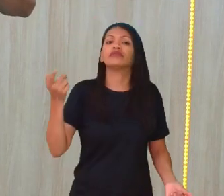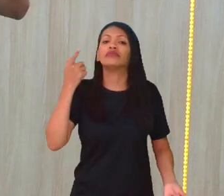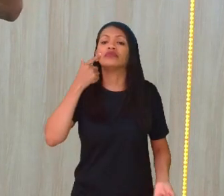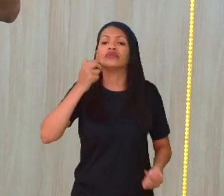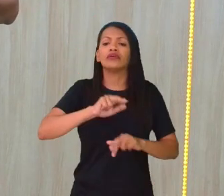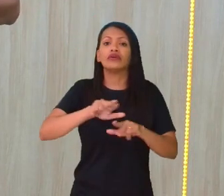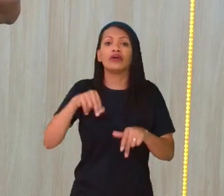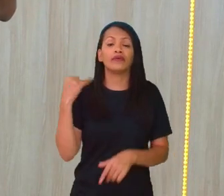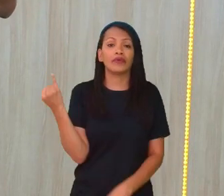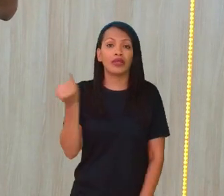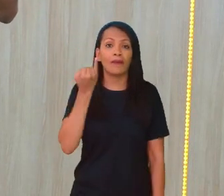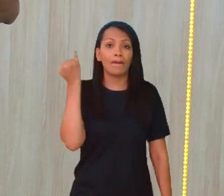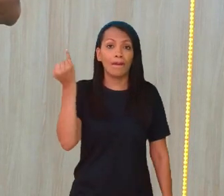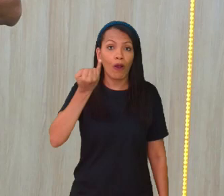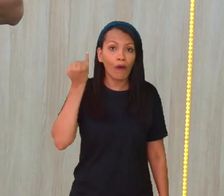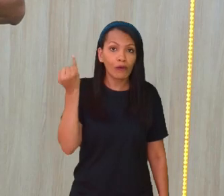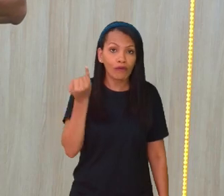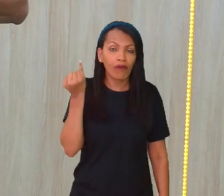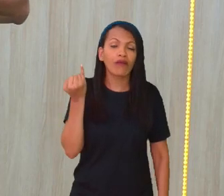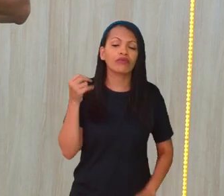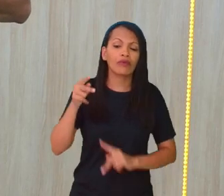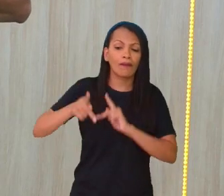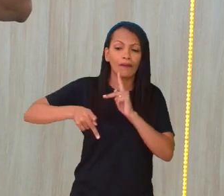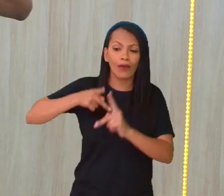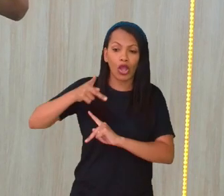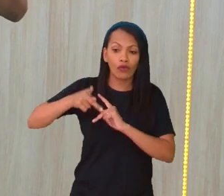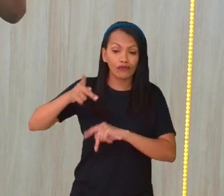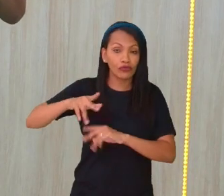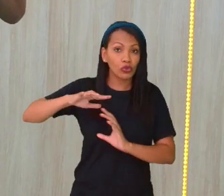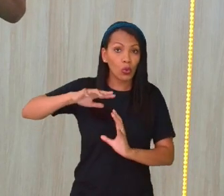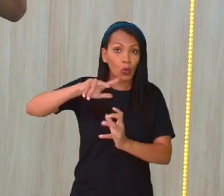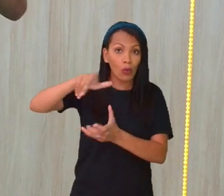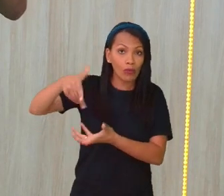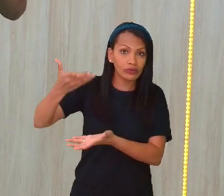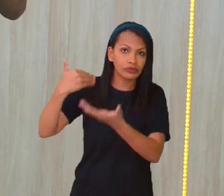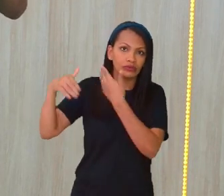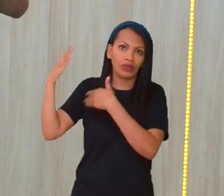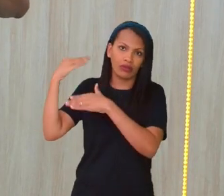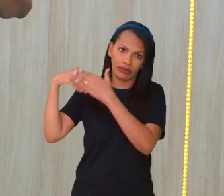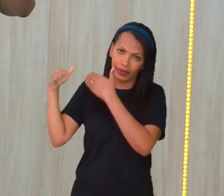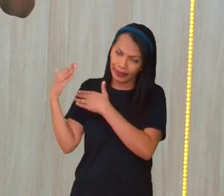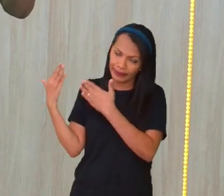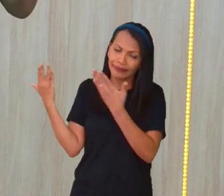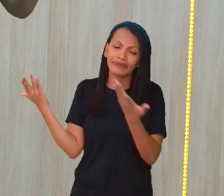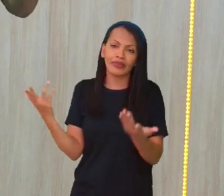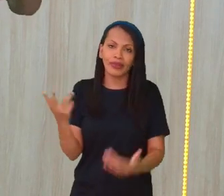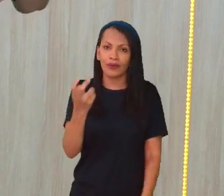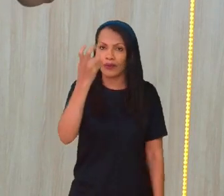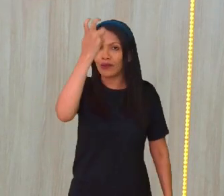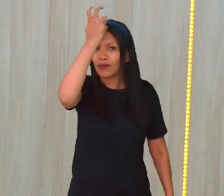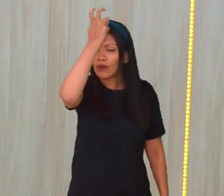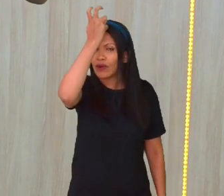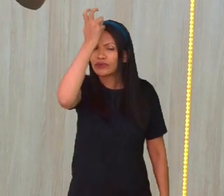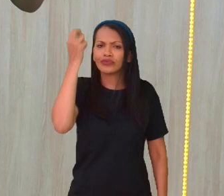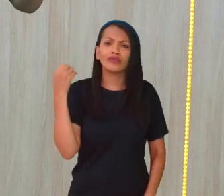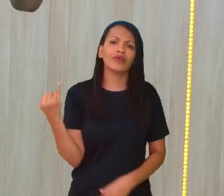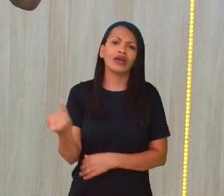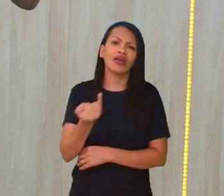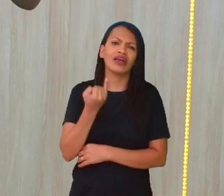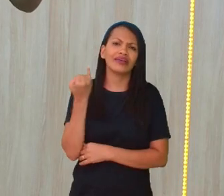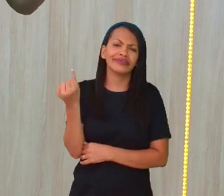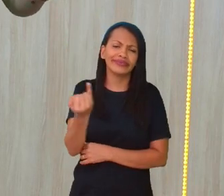mais importantes civilizações do mundo, né? Do mundo antigo, a história antiga. Então o Egito, com toda a sua